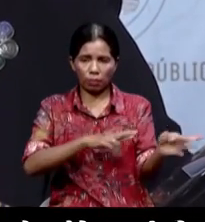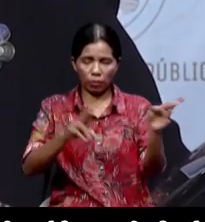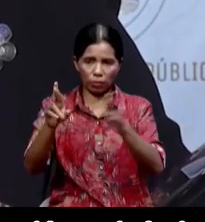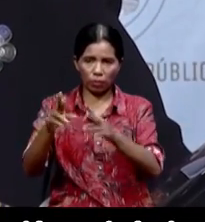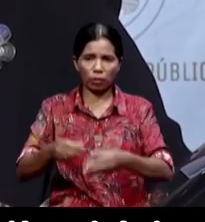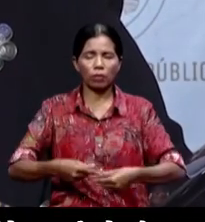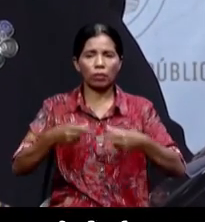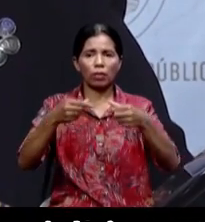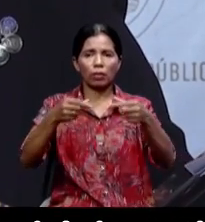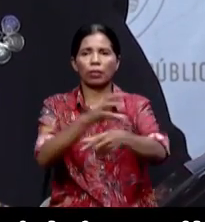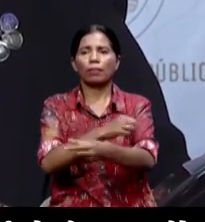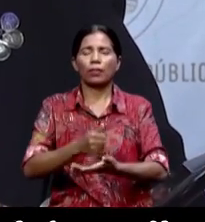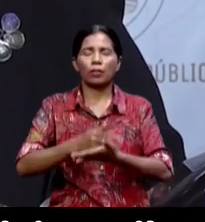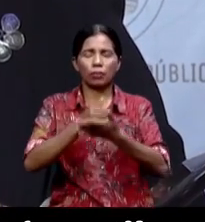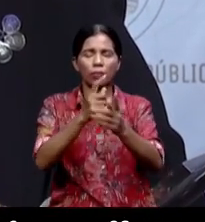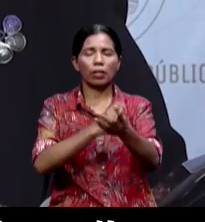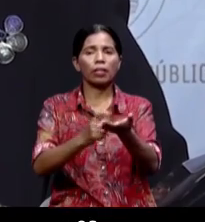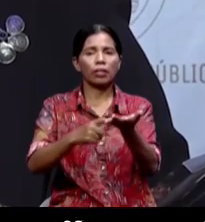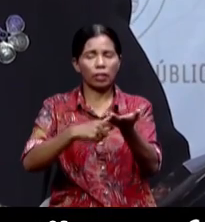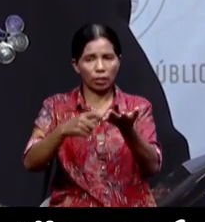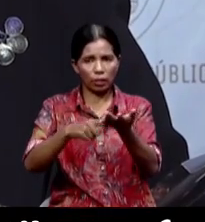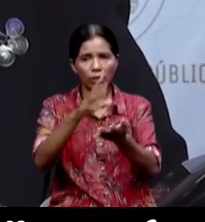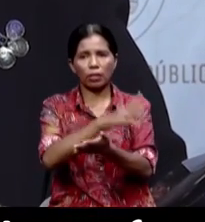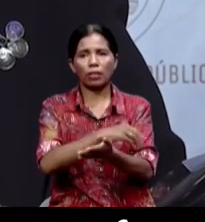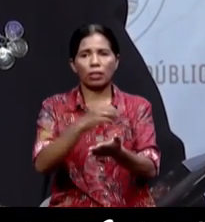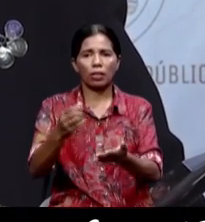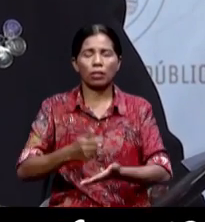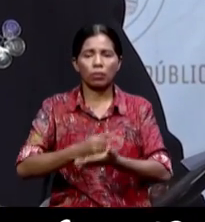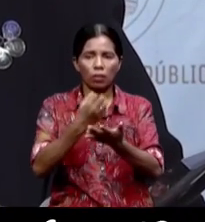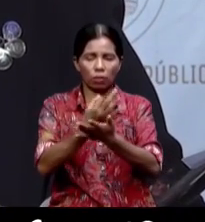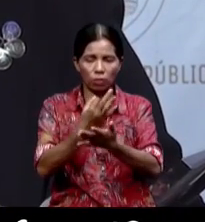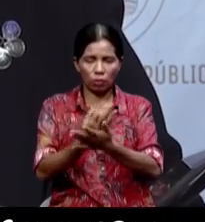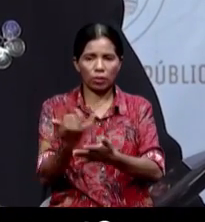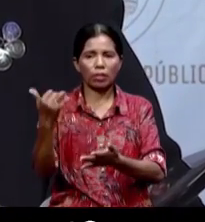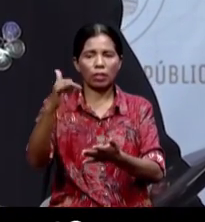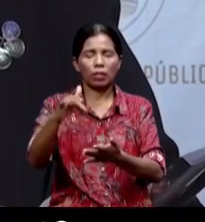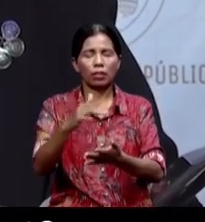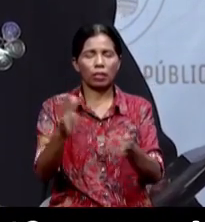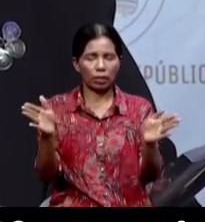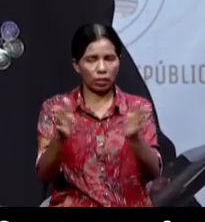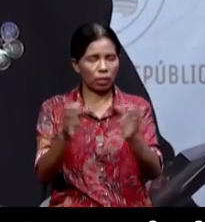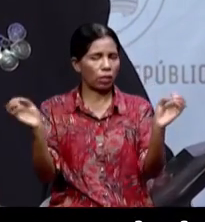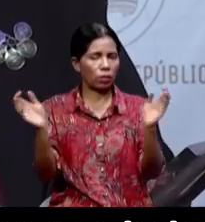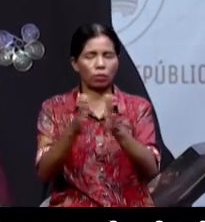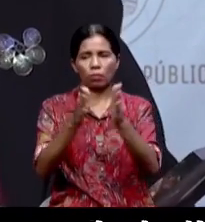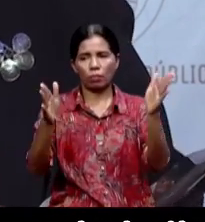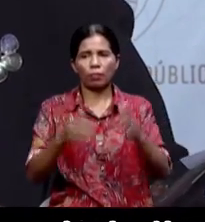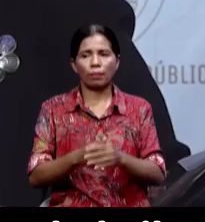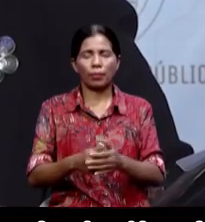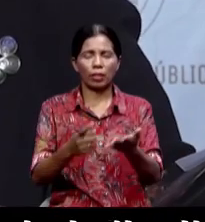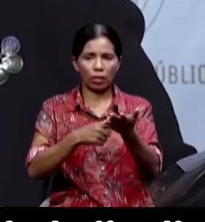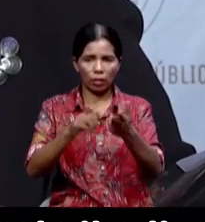fo, ma kanesa pedimos apoyo técnico, balo, no maso apoyo financiero ne vema ka kikuan las bot, ne? Na técnica